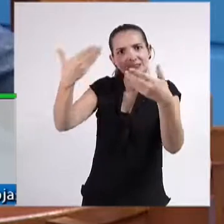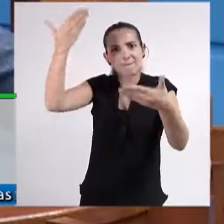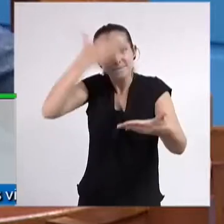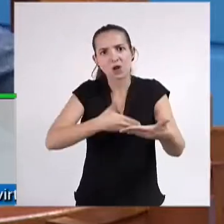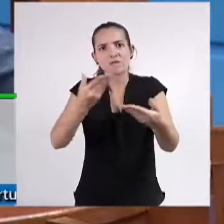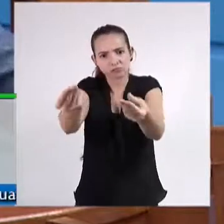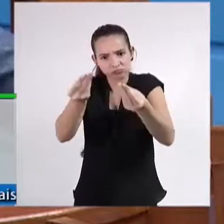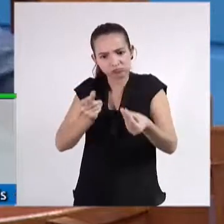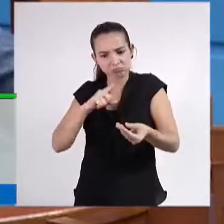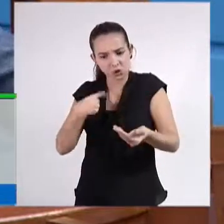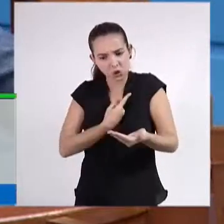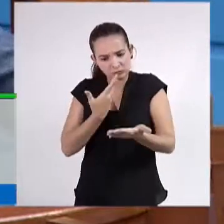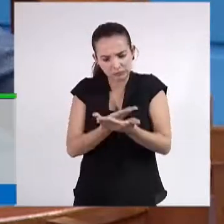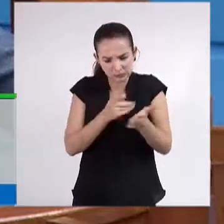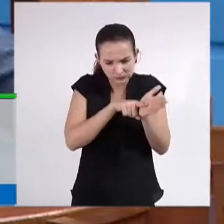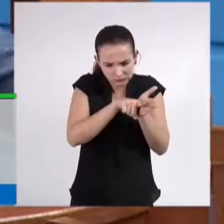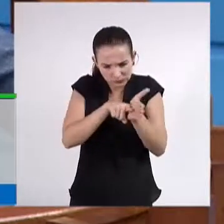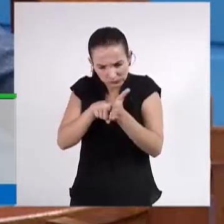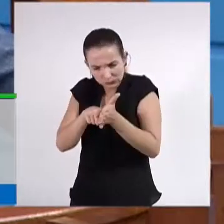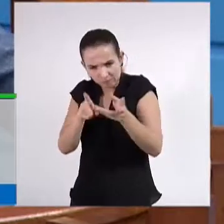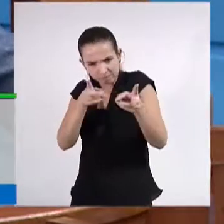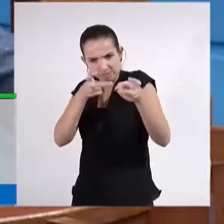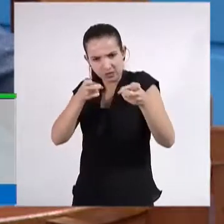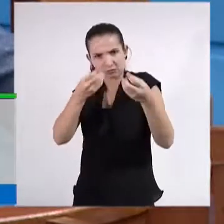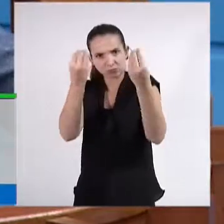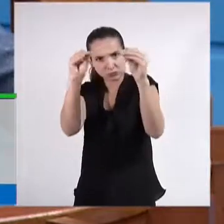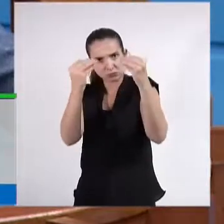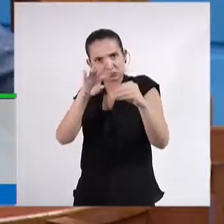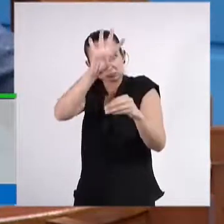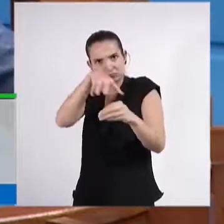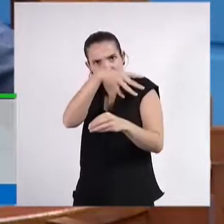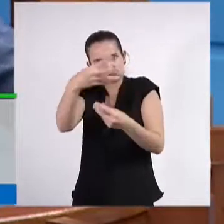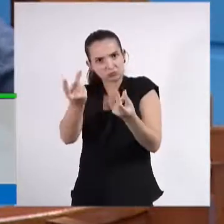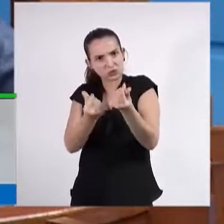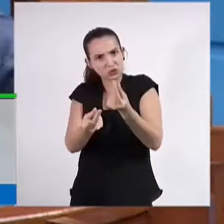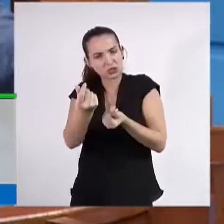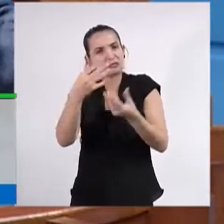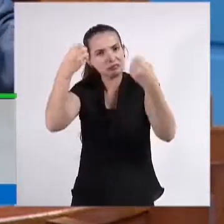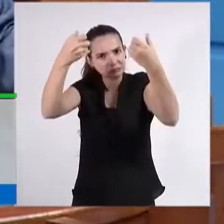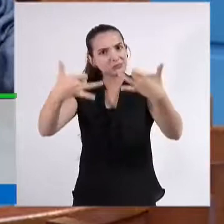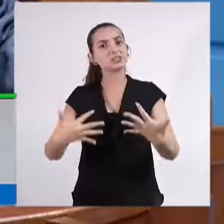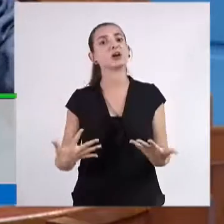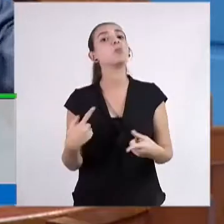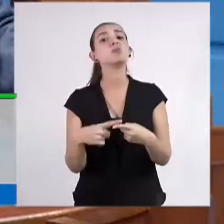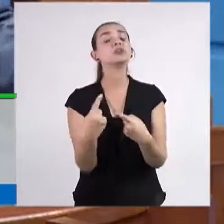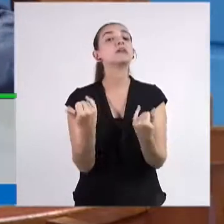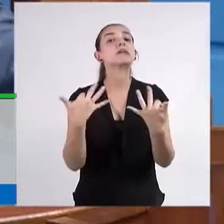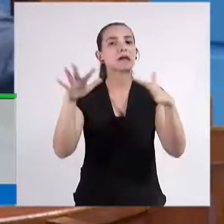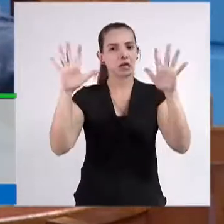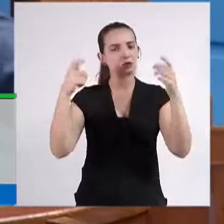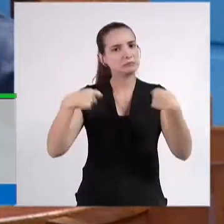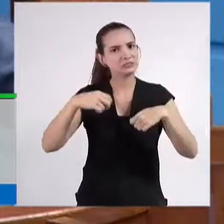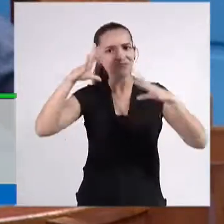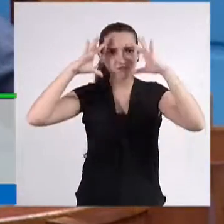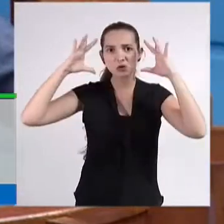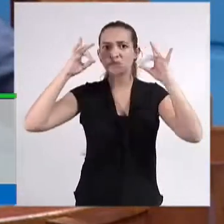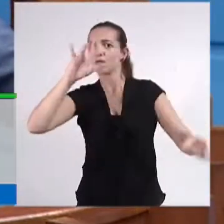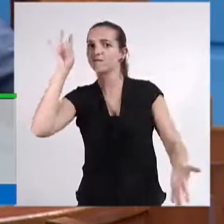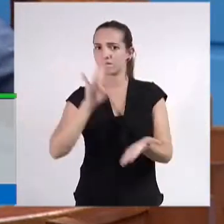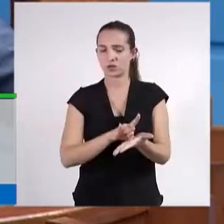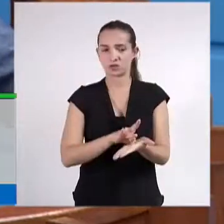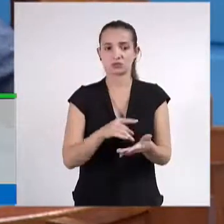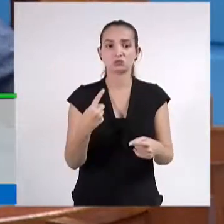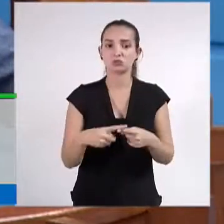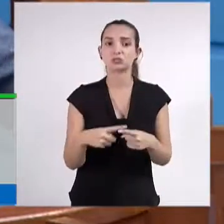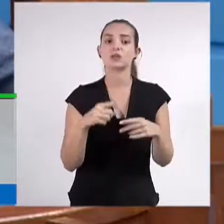Uma coisa que me chamou a atenção foi a compra do excedente de energia. Quer dizer, a empresa se programa, faz